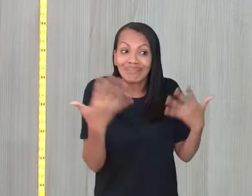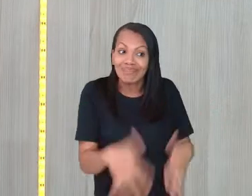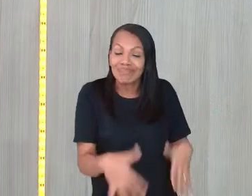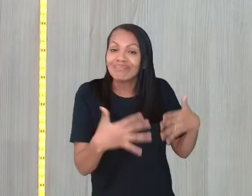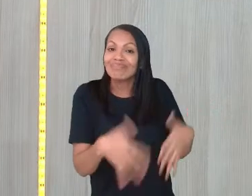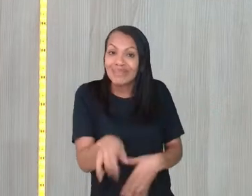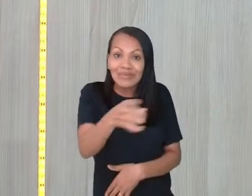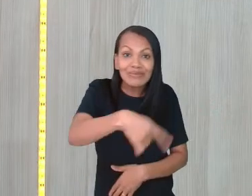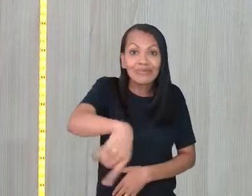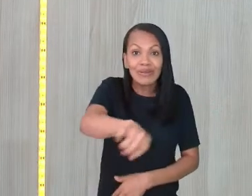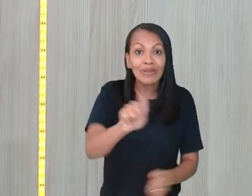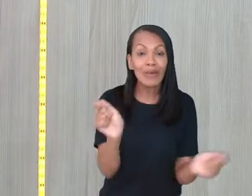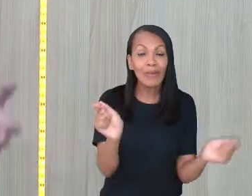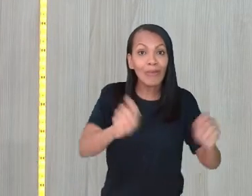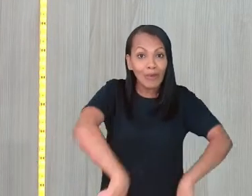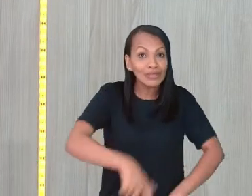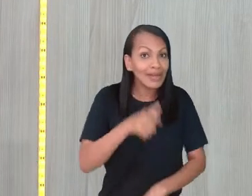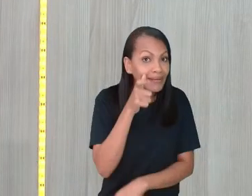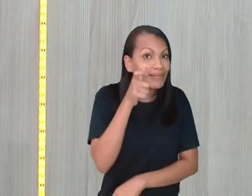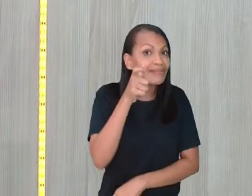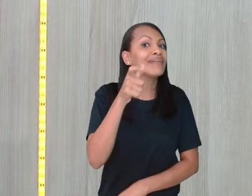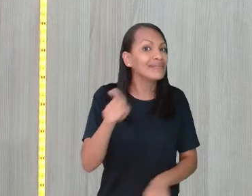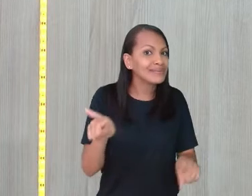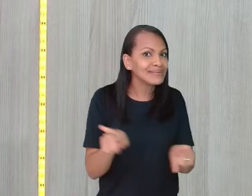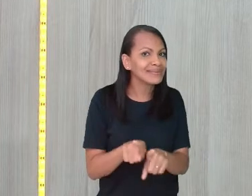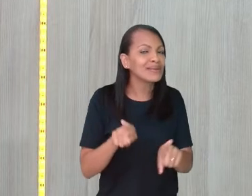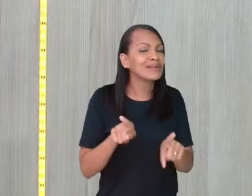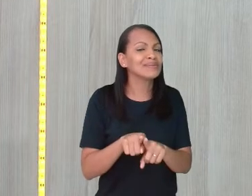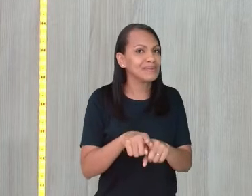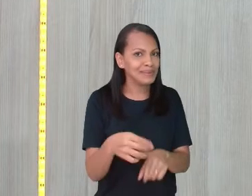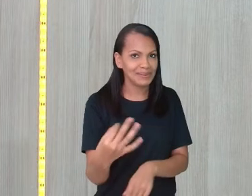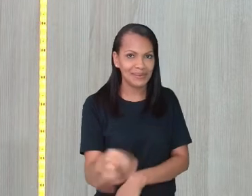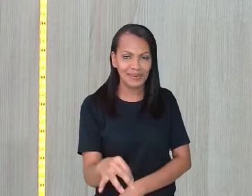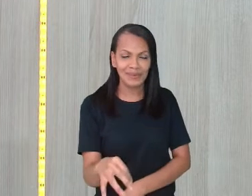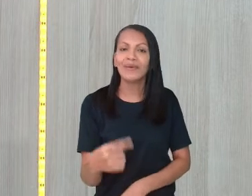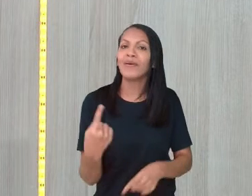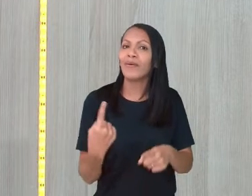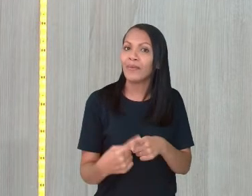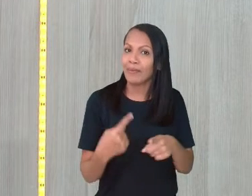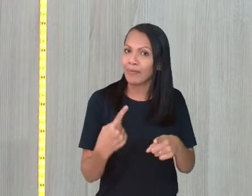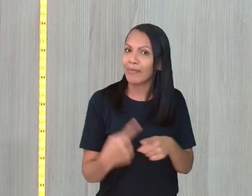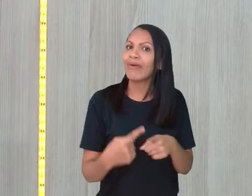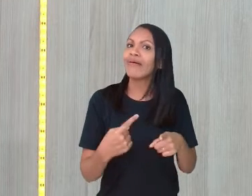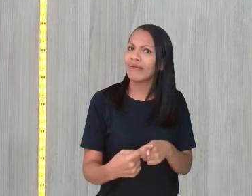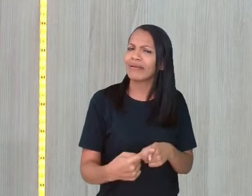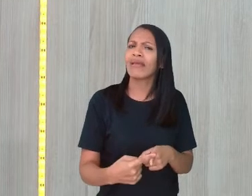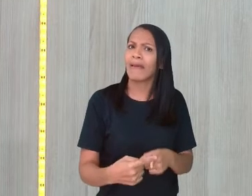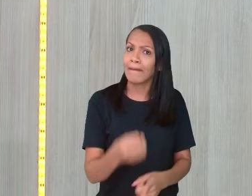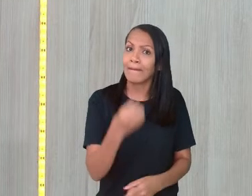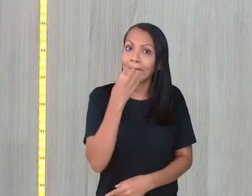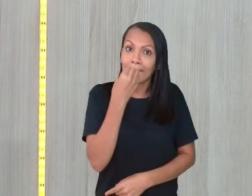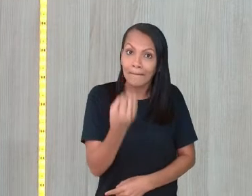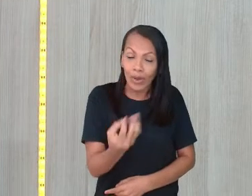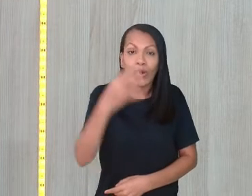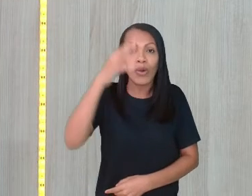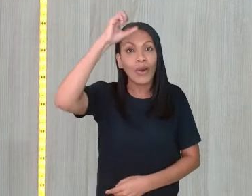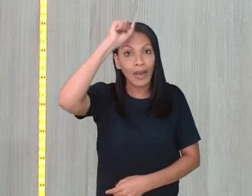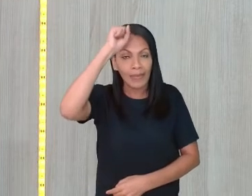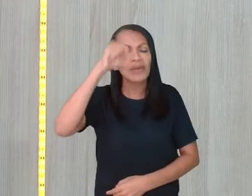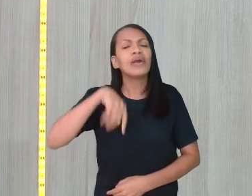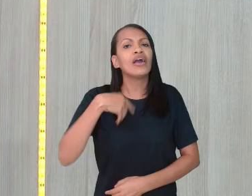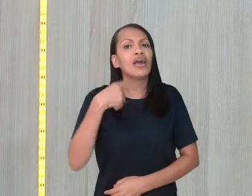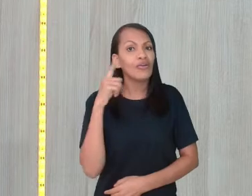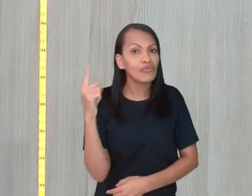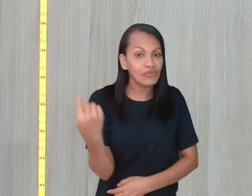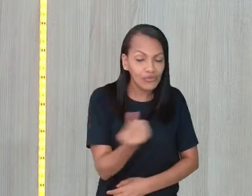que vocês poderiam se interessar também, certo? Porque é uma arte, né, isso aí, e a gente vê a dedicação